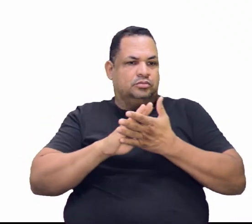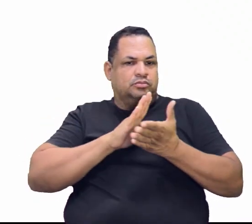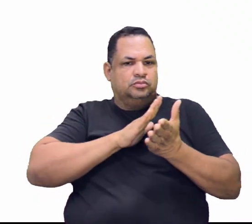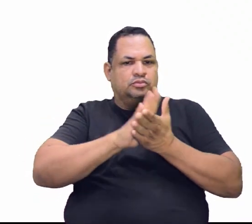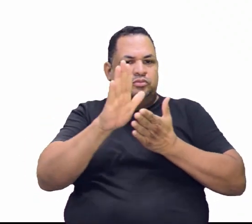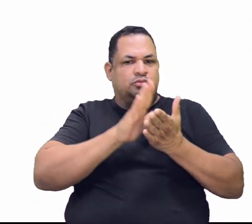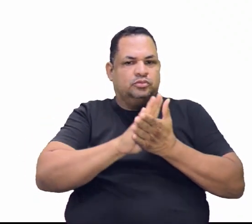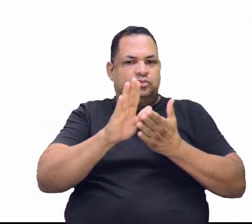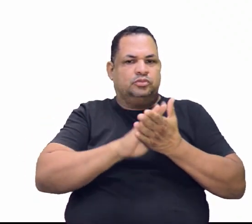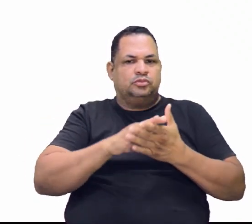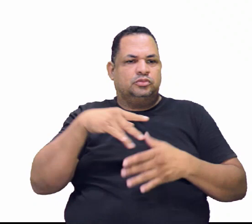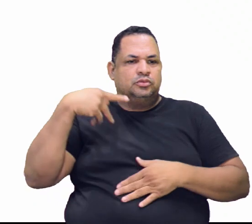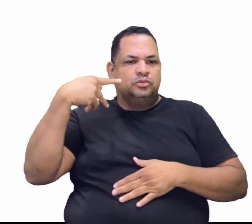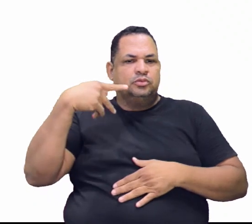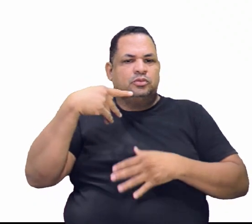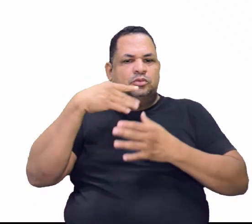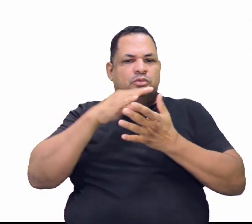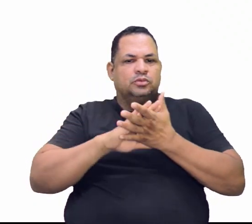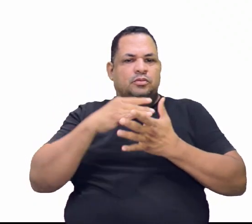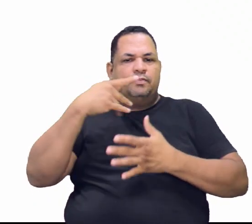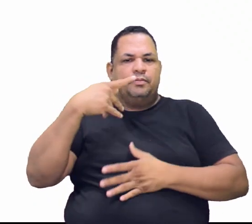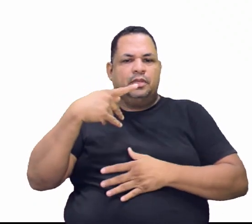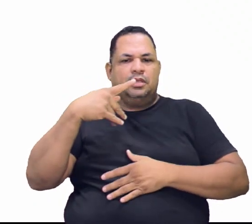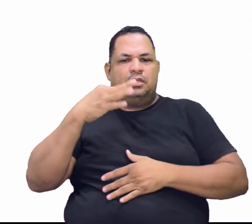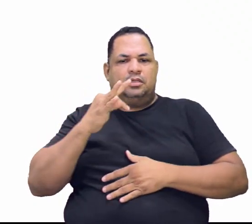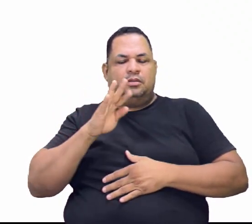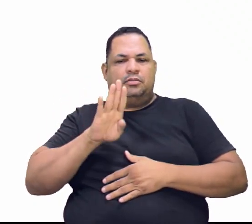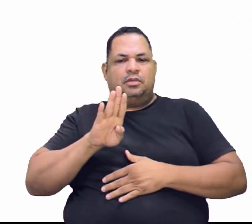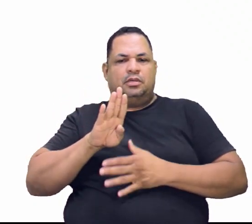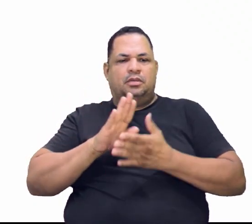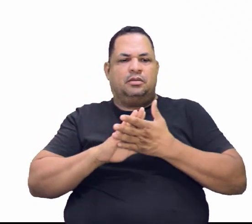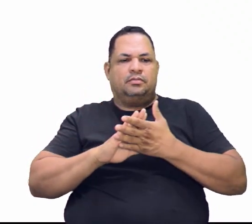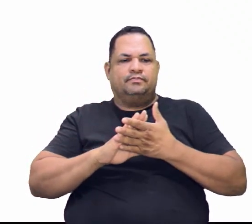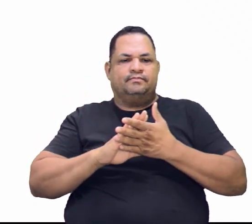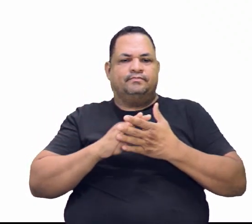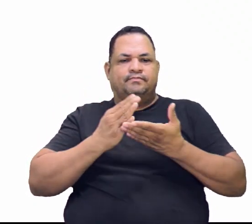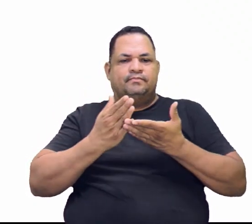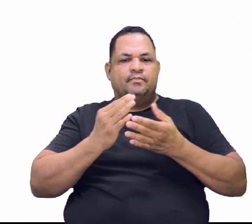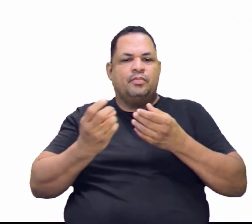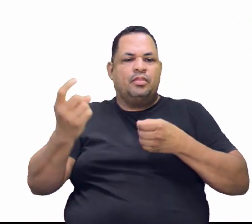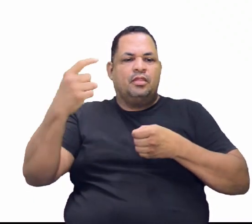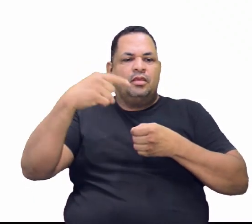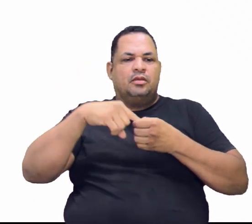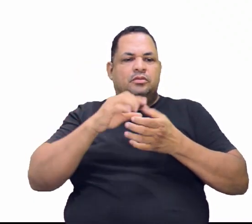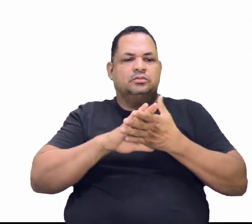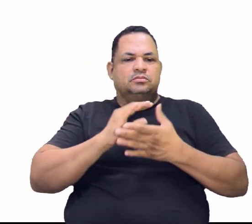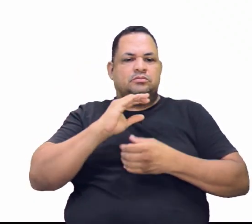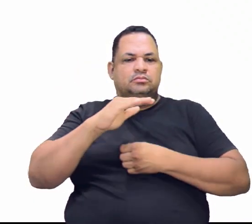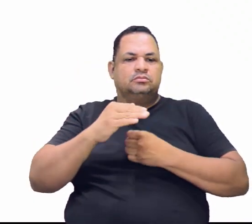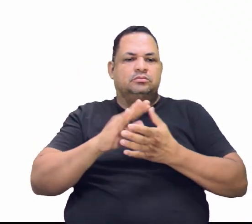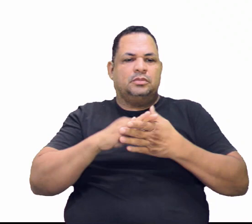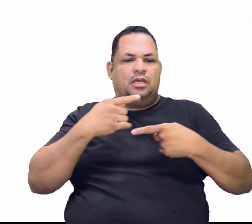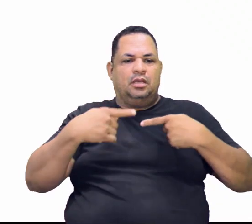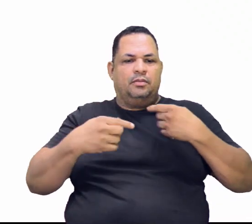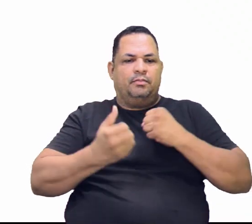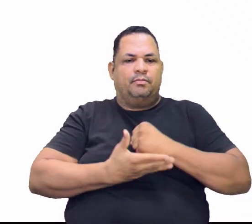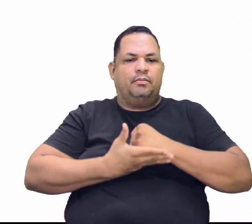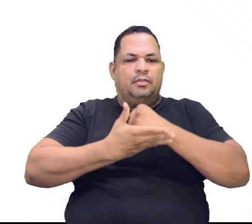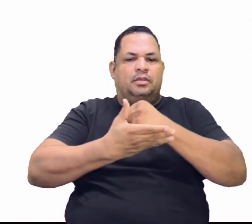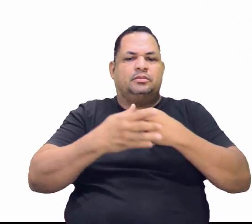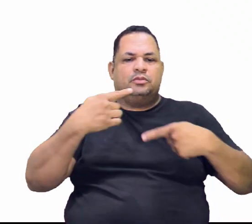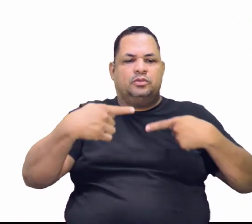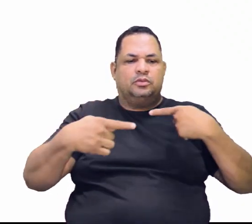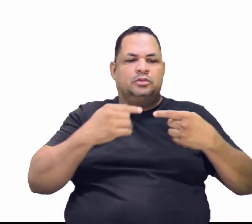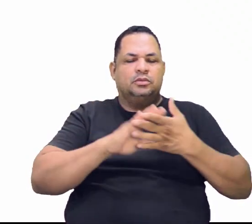eram todos filiados ao Partido dos Trabalhadores do Brasil, PTB, e sua linha estava voltada para a sustentação política do